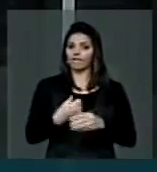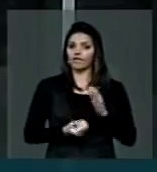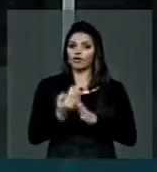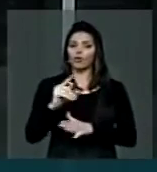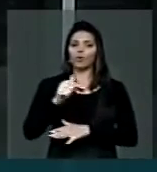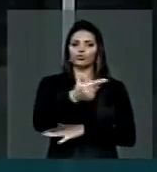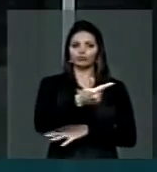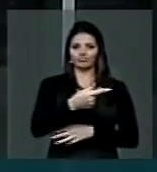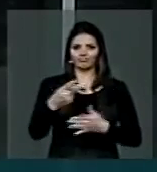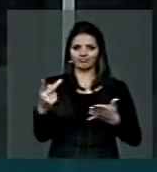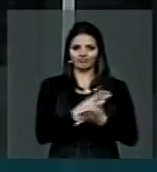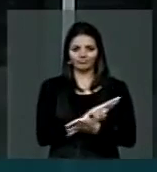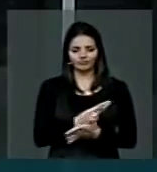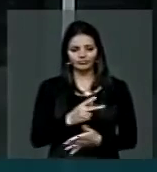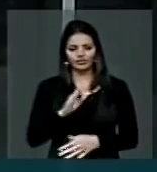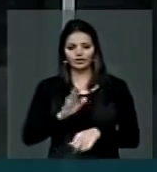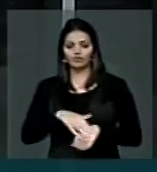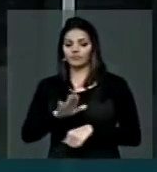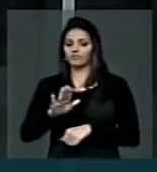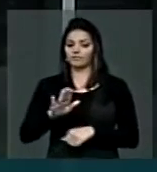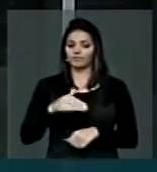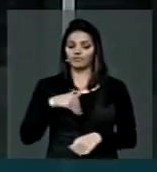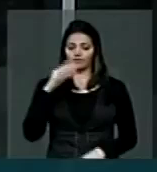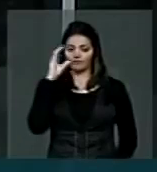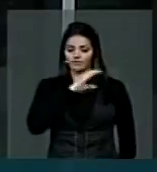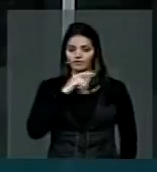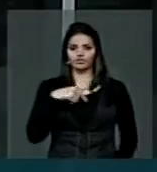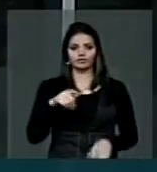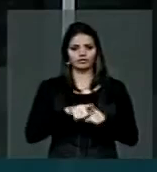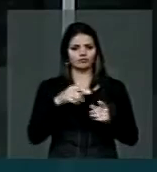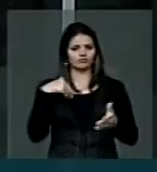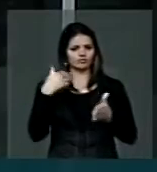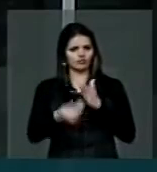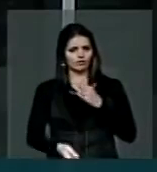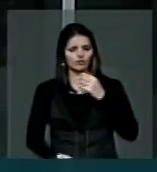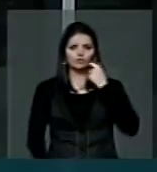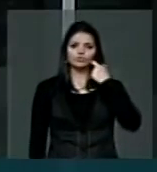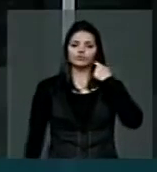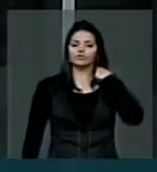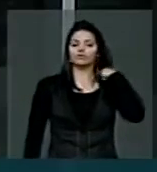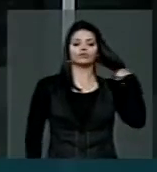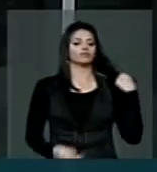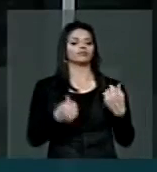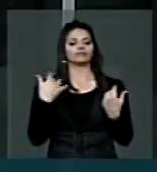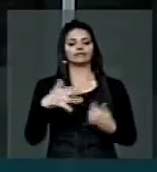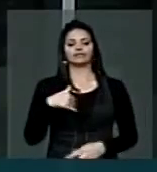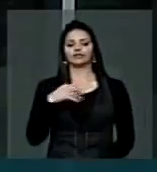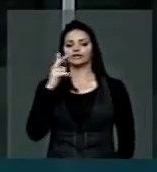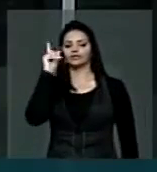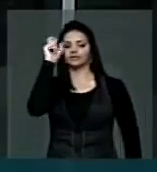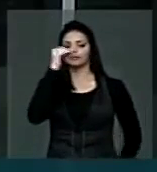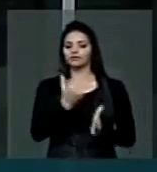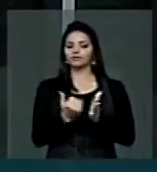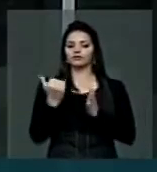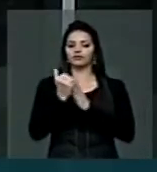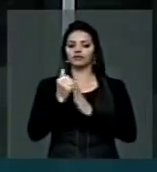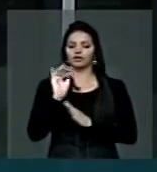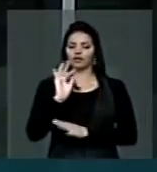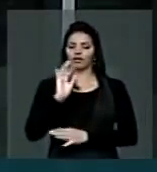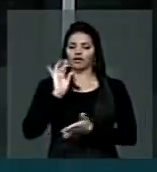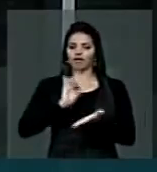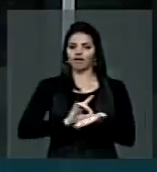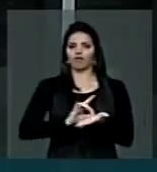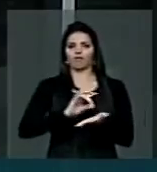efeito, mais imediato e mais danoso. Impede o aumento real para as